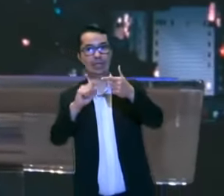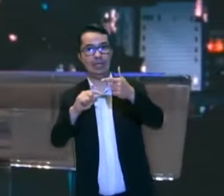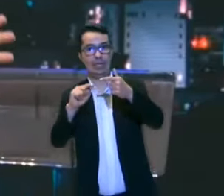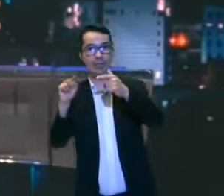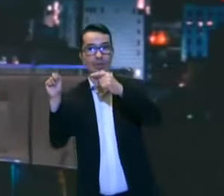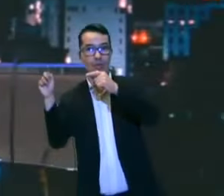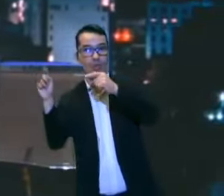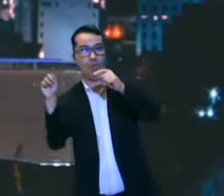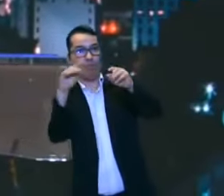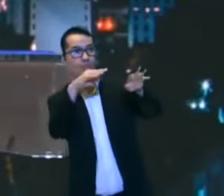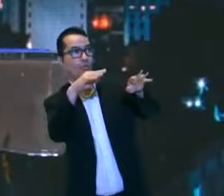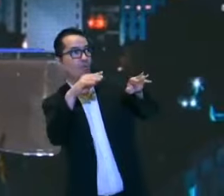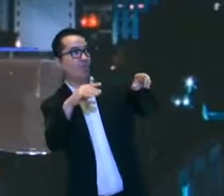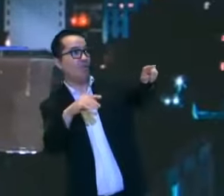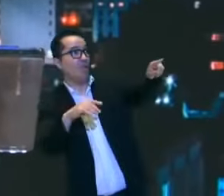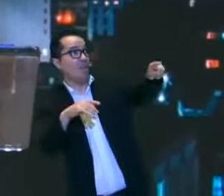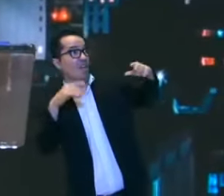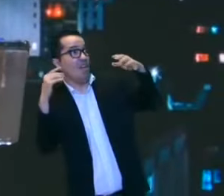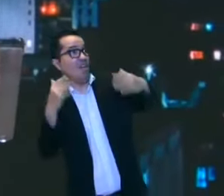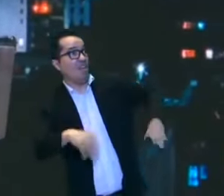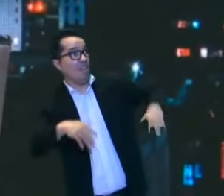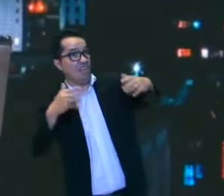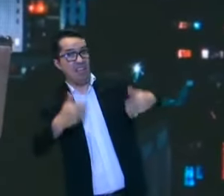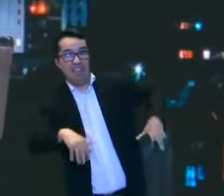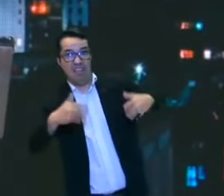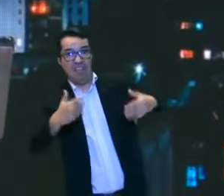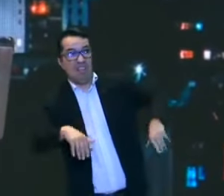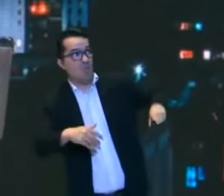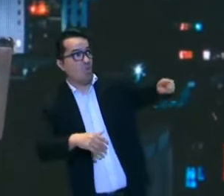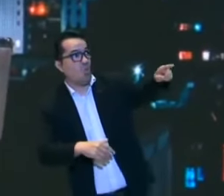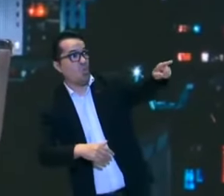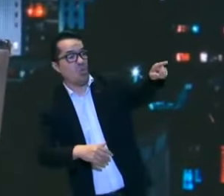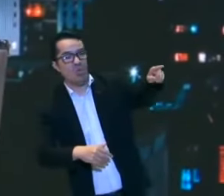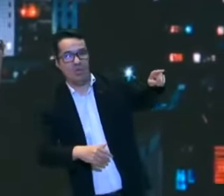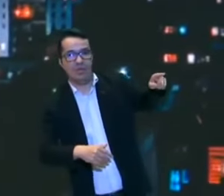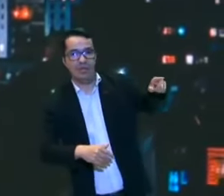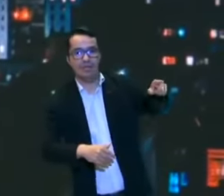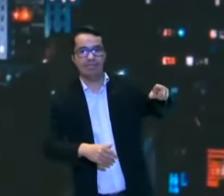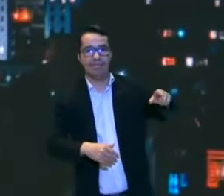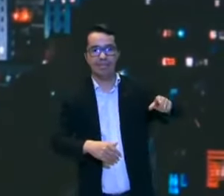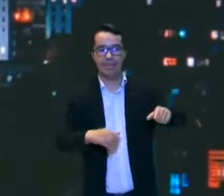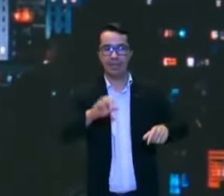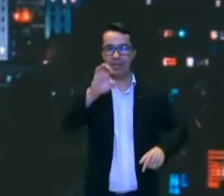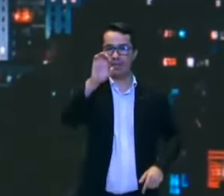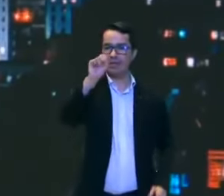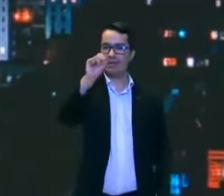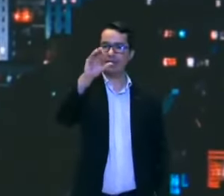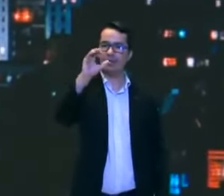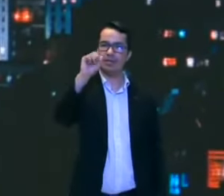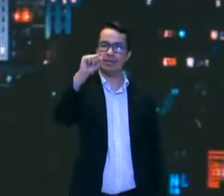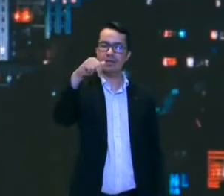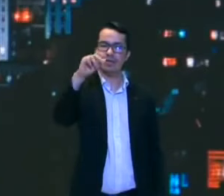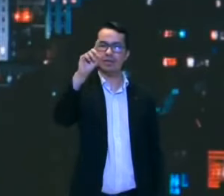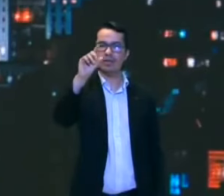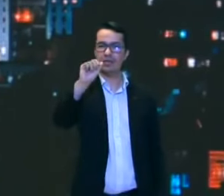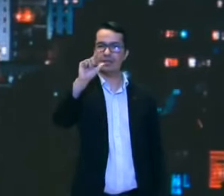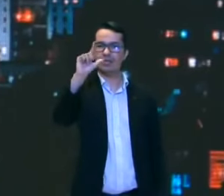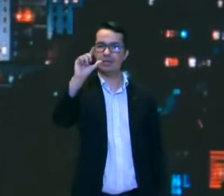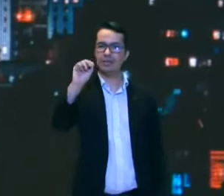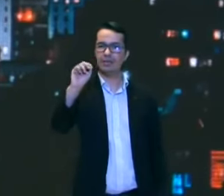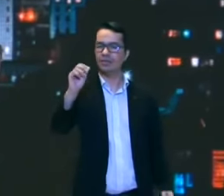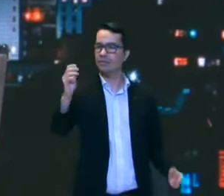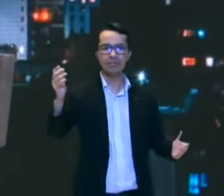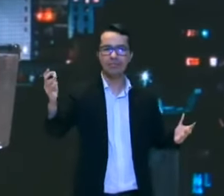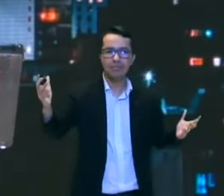pedra de tropeço. Mas o que isso representa para nós? O que isso